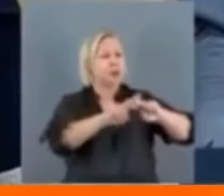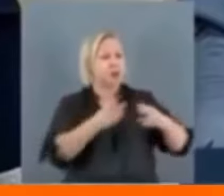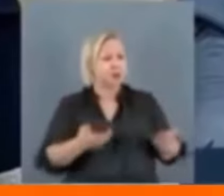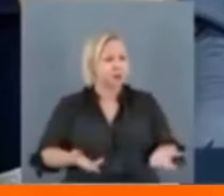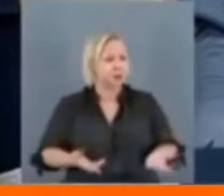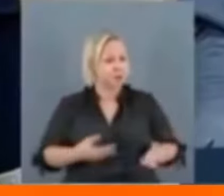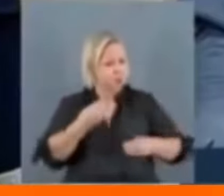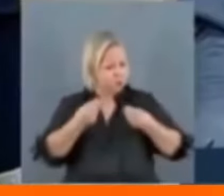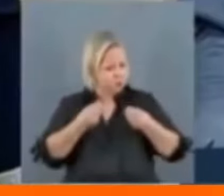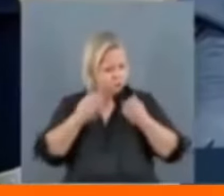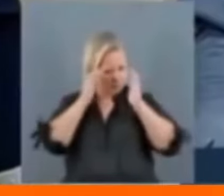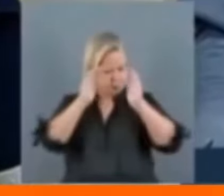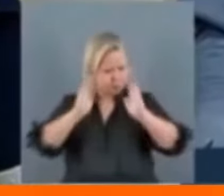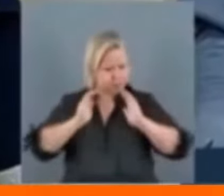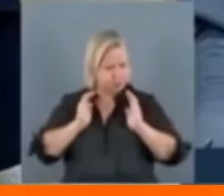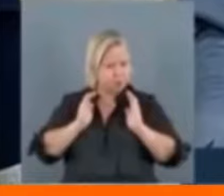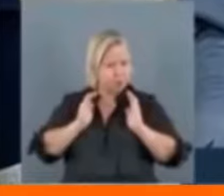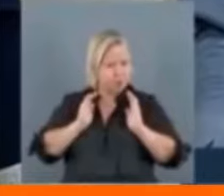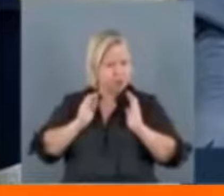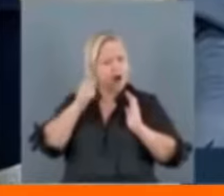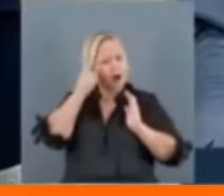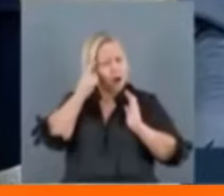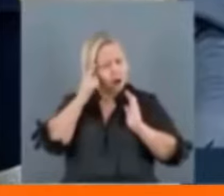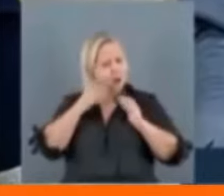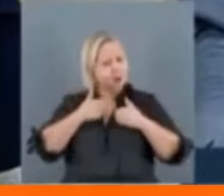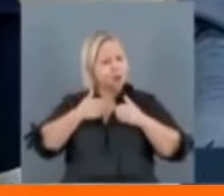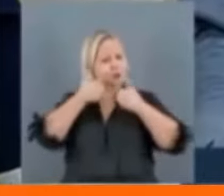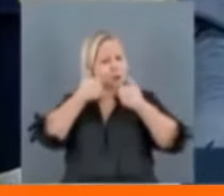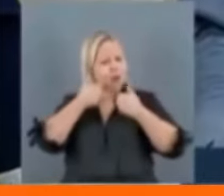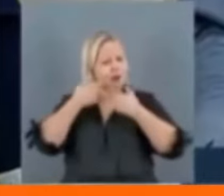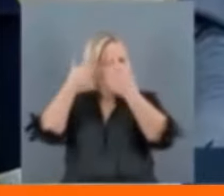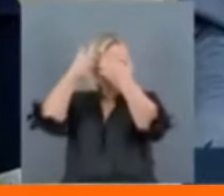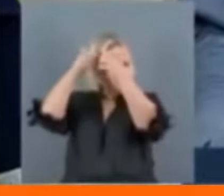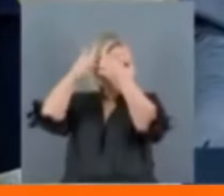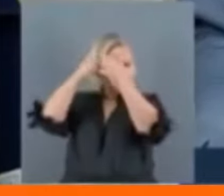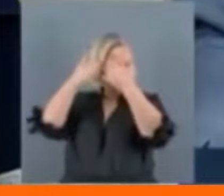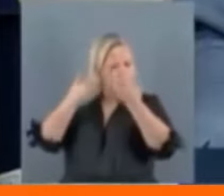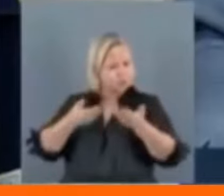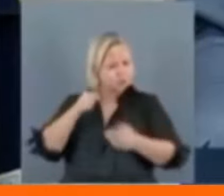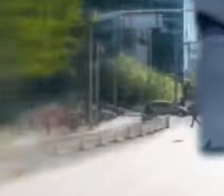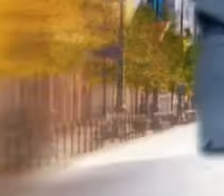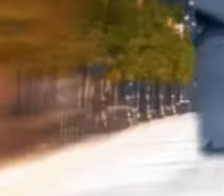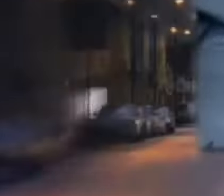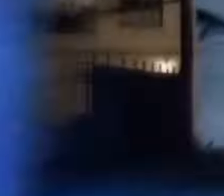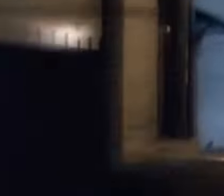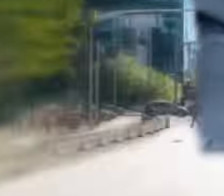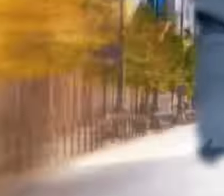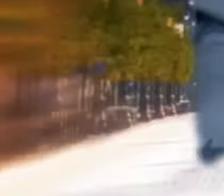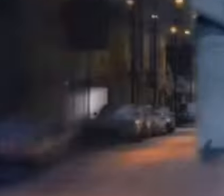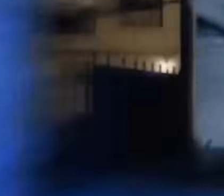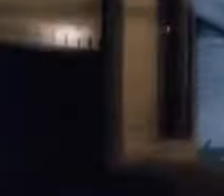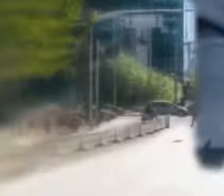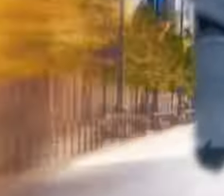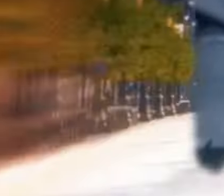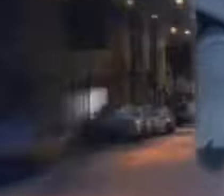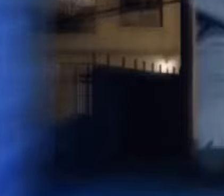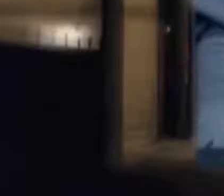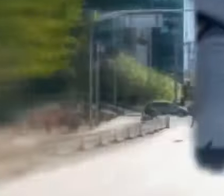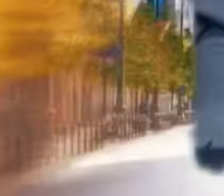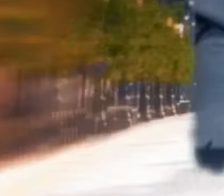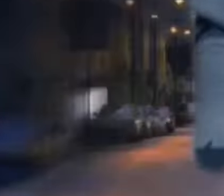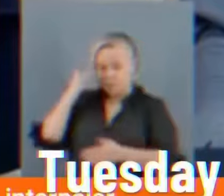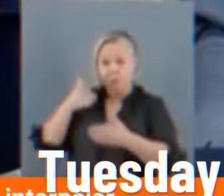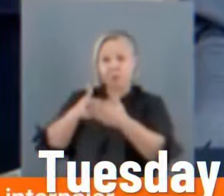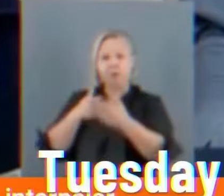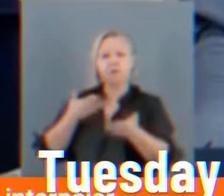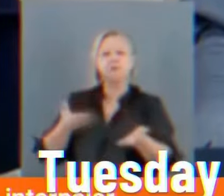isto é respeito? Pense bem, pense com a sua consciência, se isso aconteceu com o senhor, de alguém interpelar o senhor,